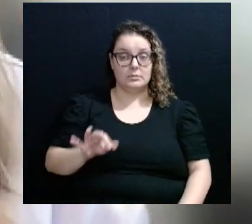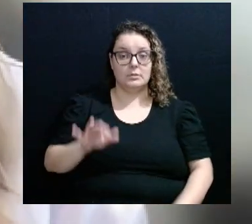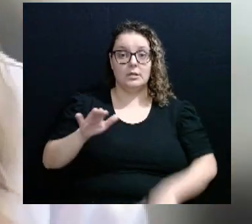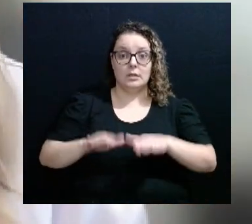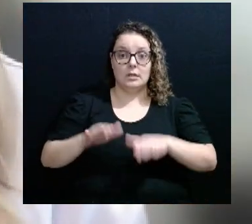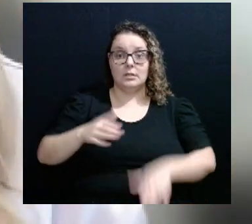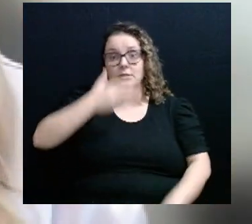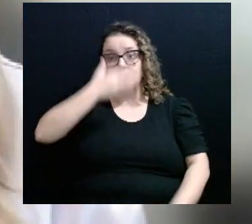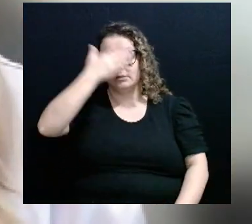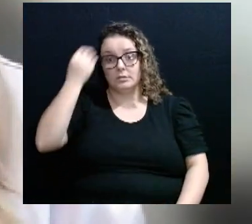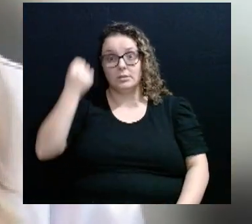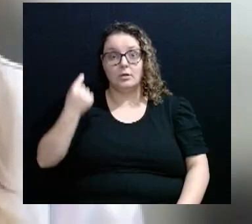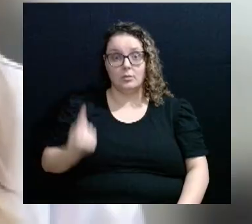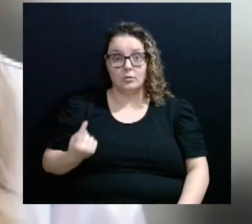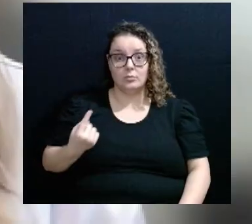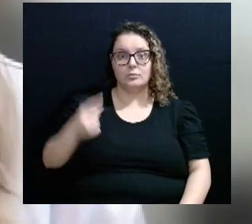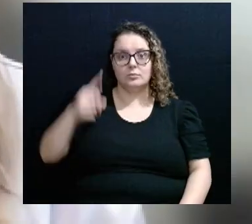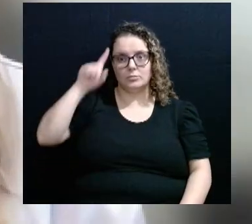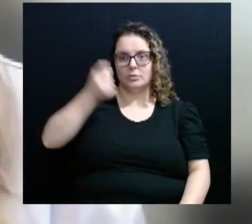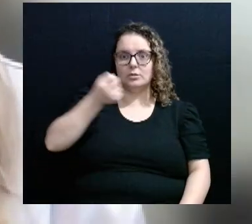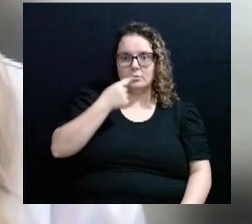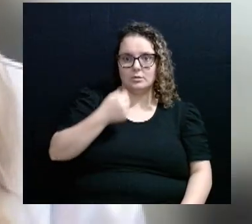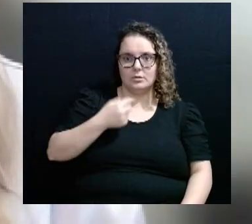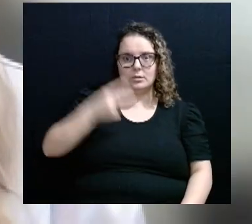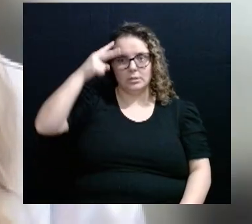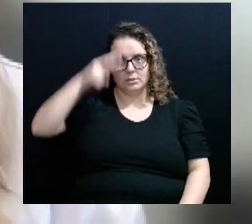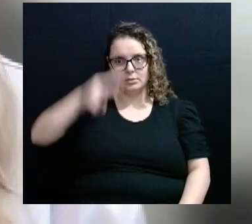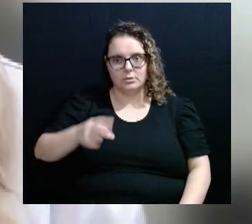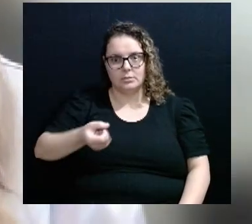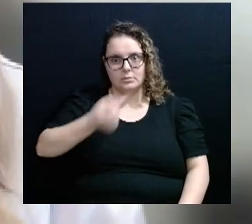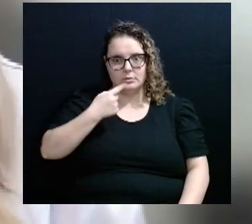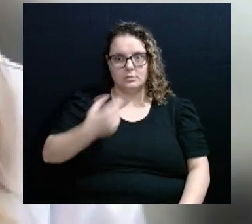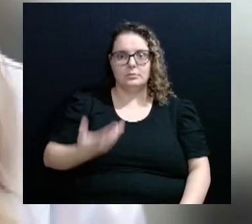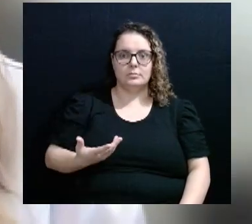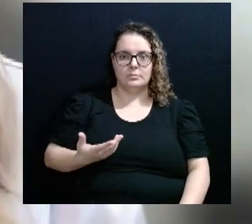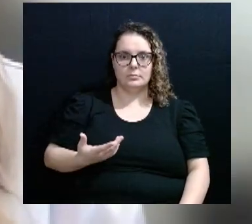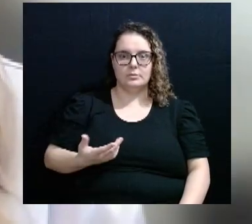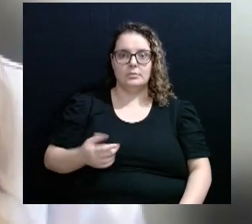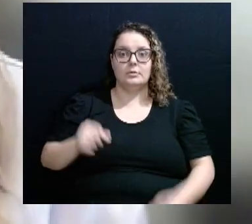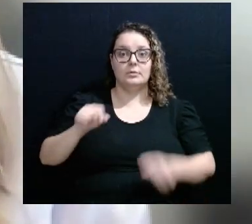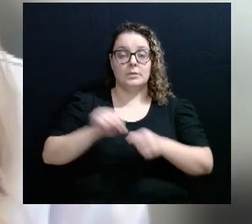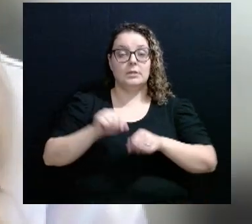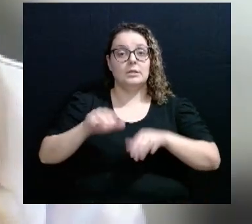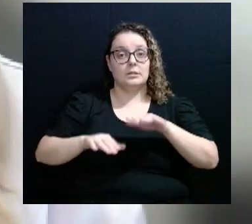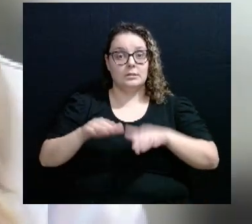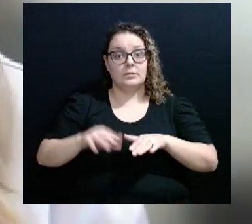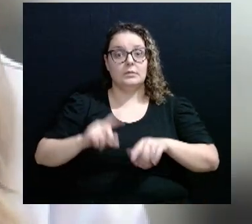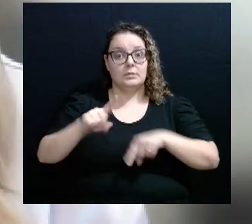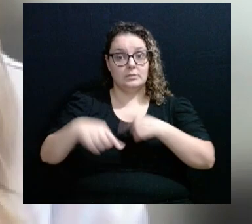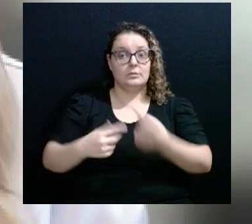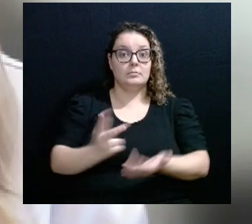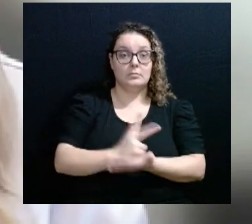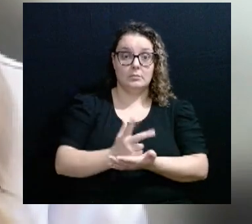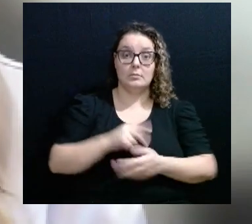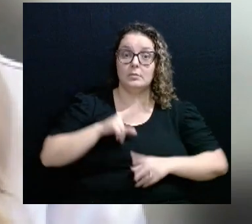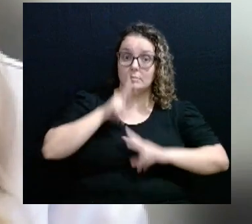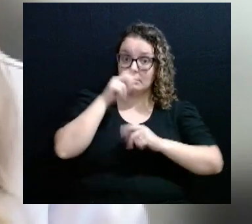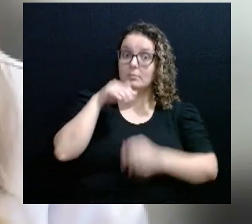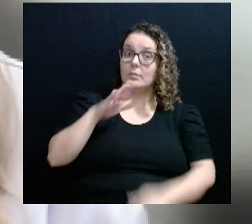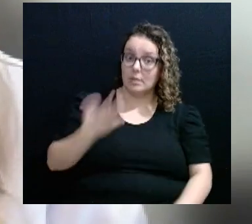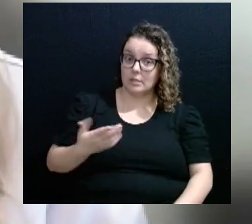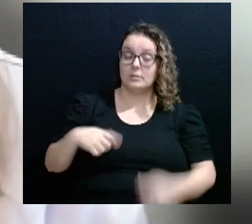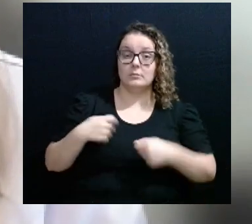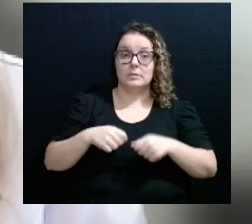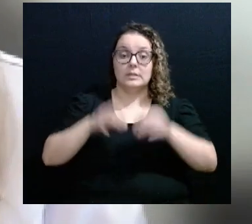certos, tá? Às vezes você esqueceu um dia a medicação, pular 2 dias a medicação, faz até às vezes que venha depois